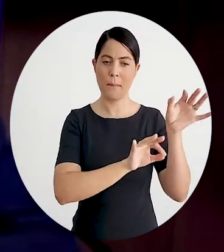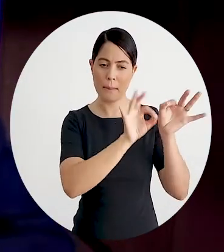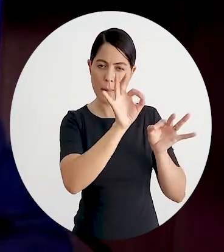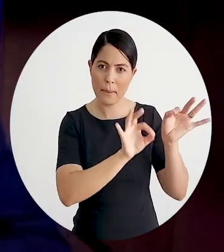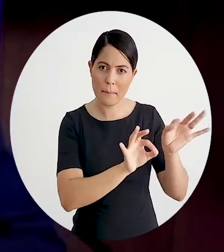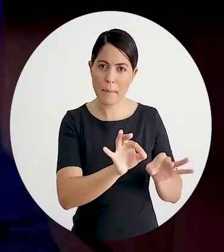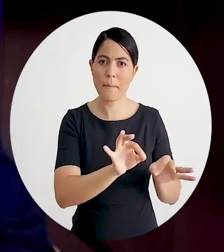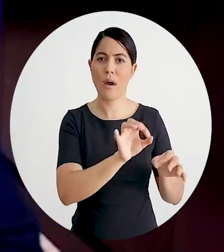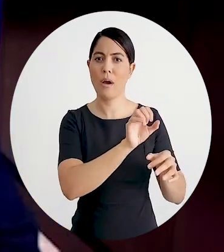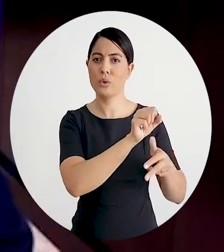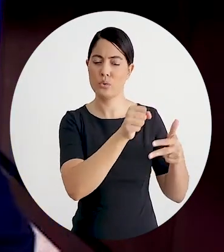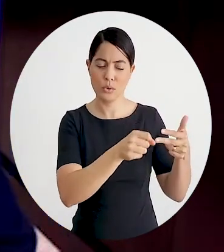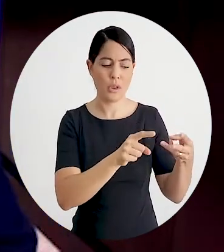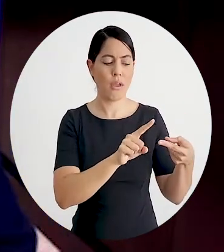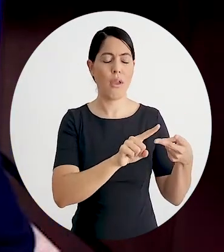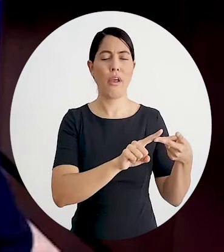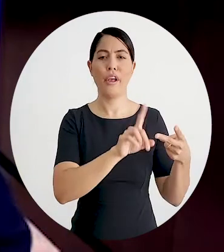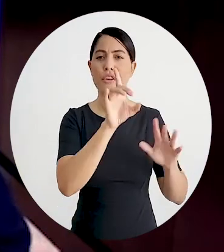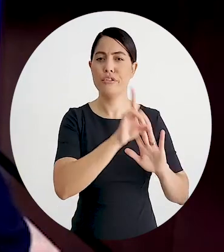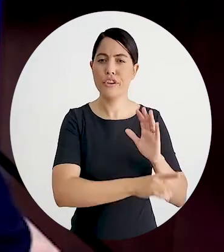garantias fundamentais.